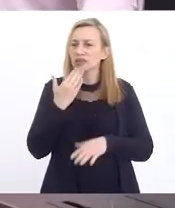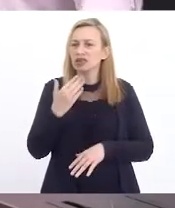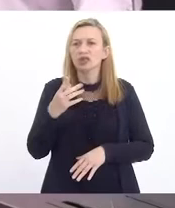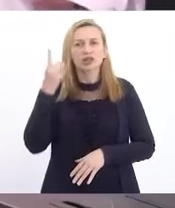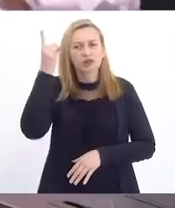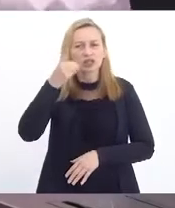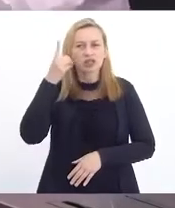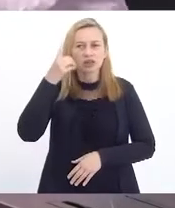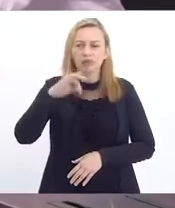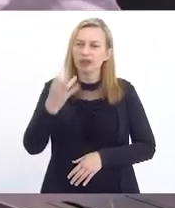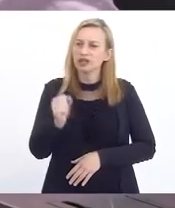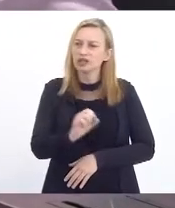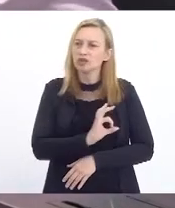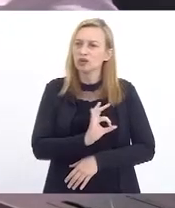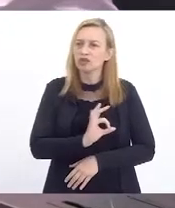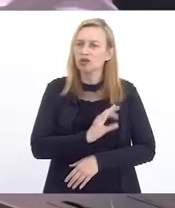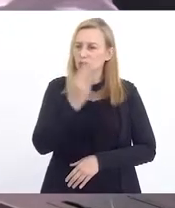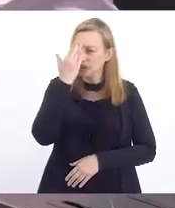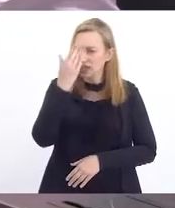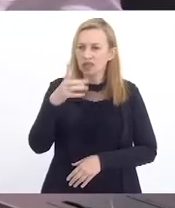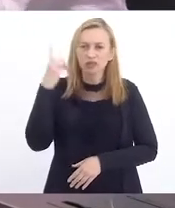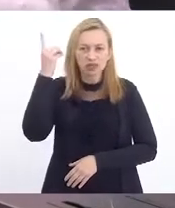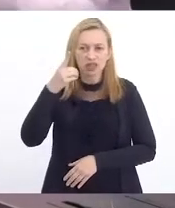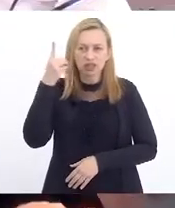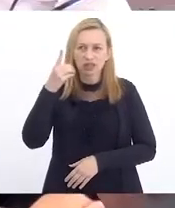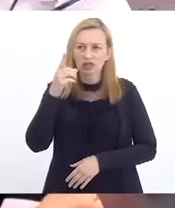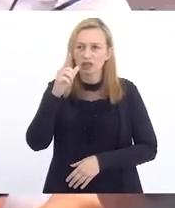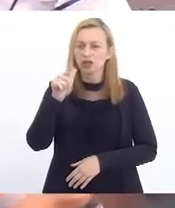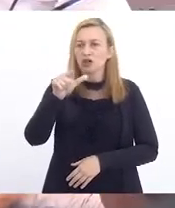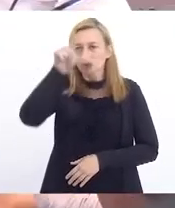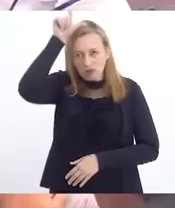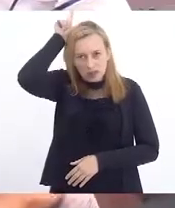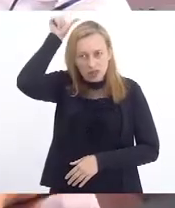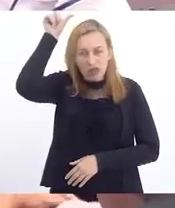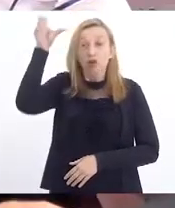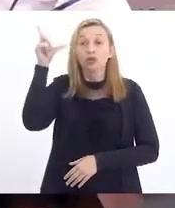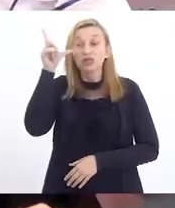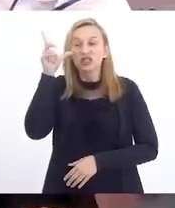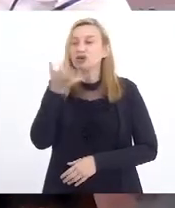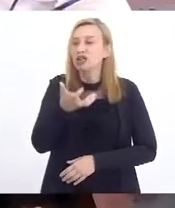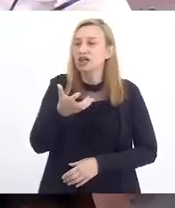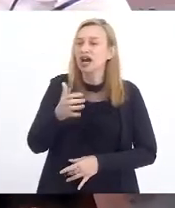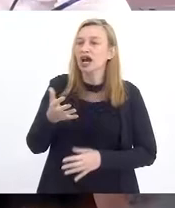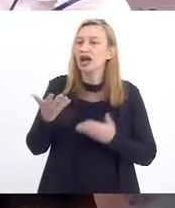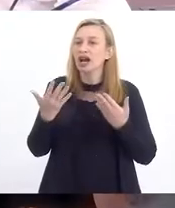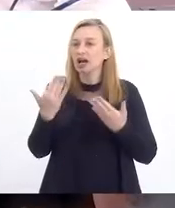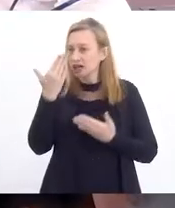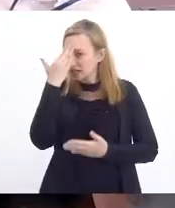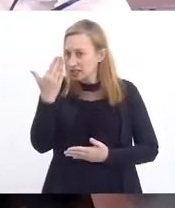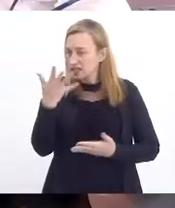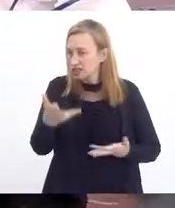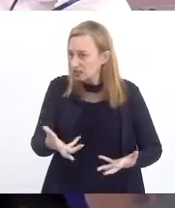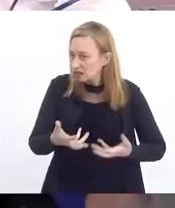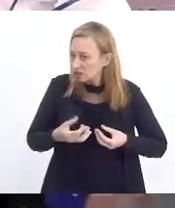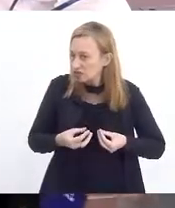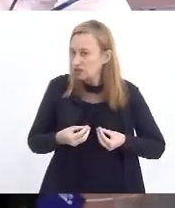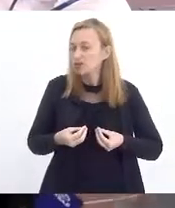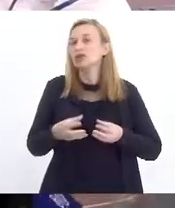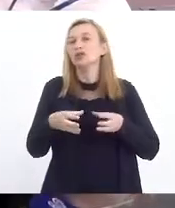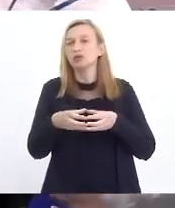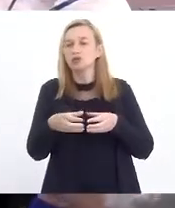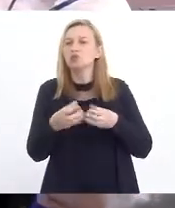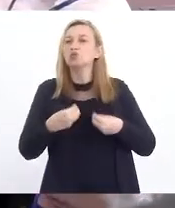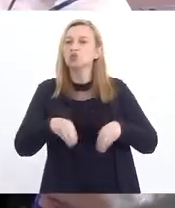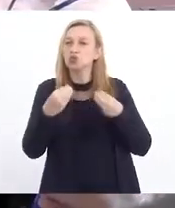Marta Rocha. É, obrigado, deputada Lucinha. Eu queria, primeiramente, agradecer a acolhida que essa comissão nos deu,